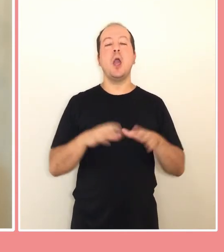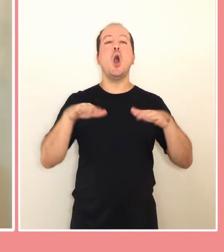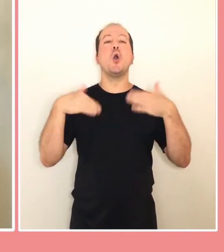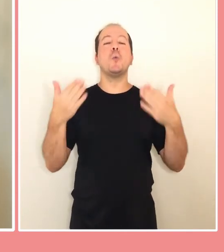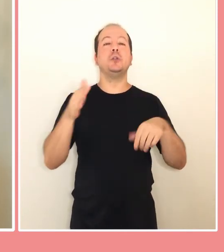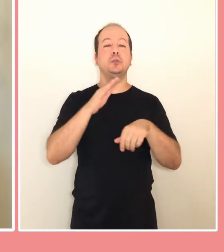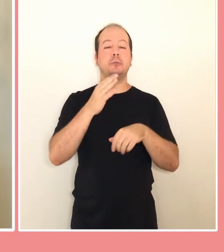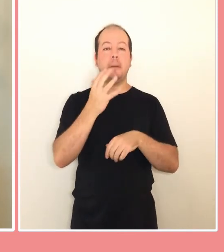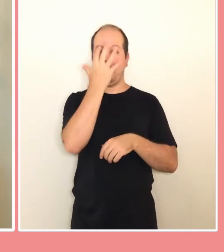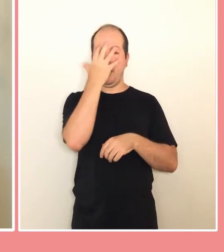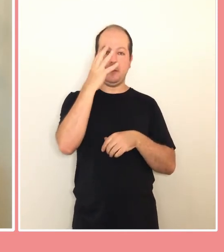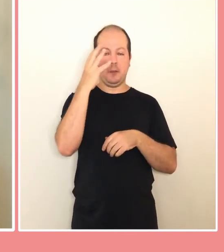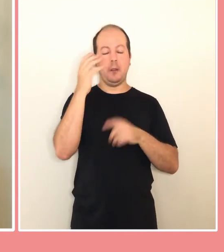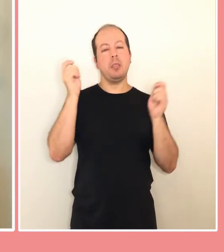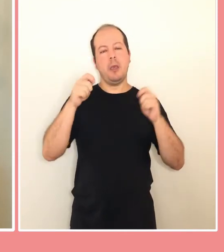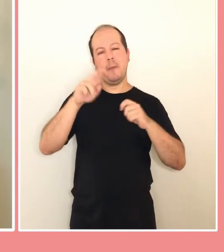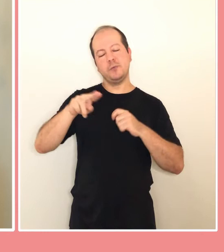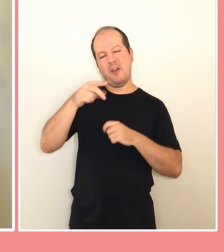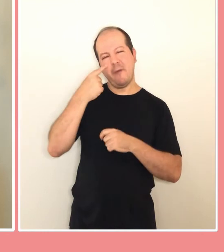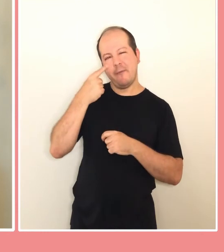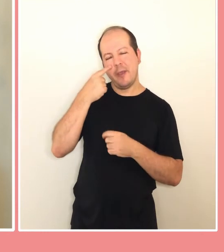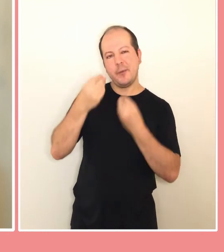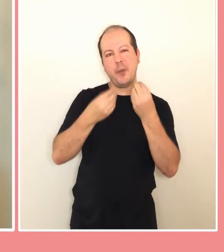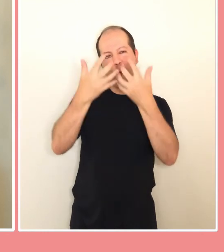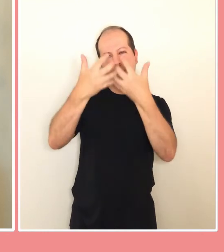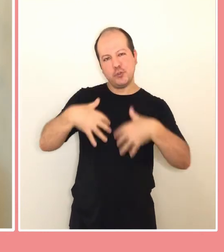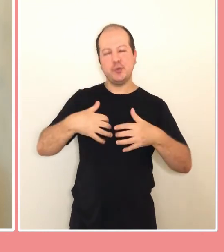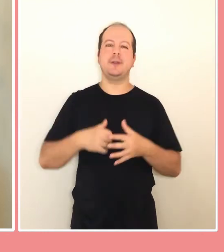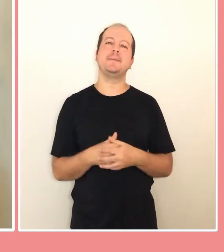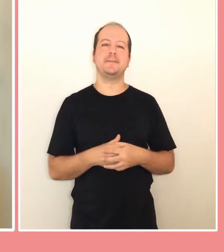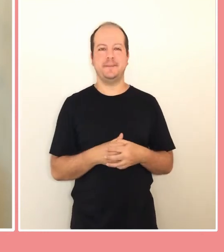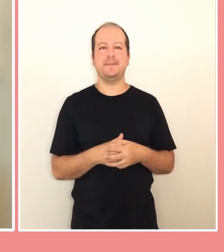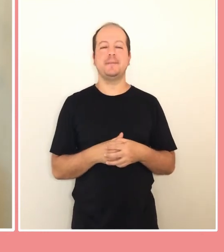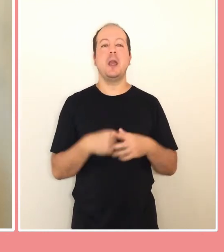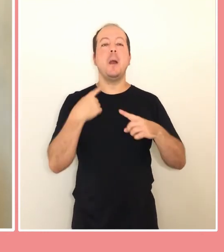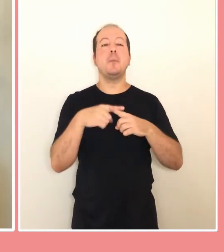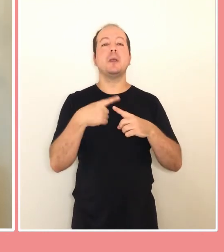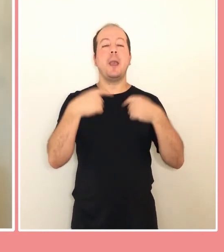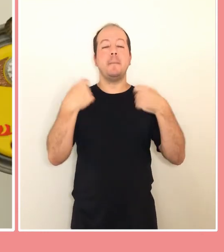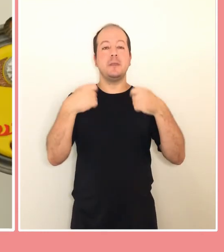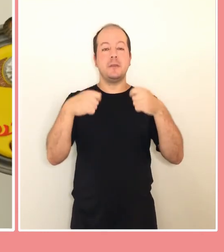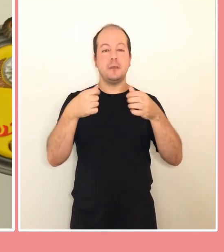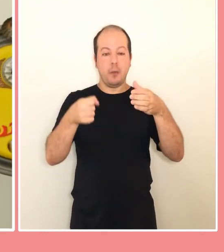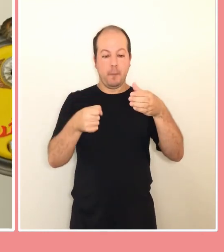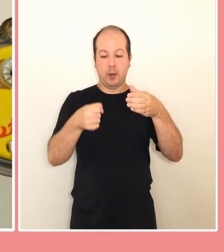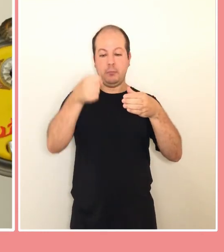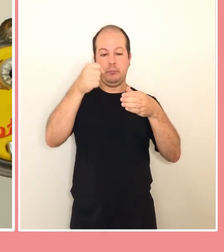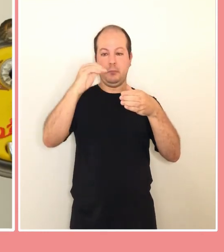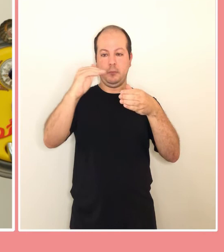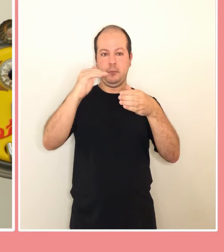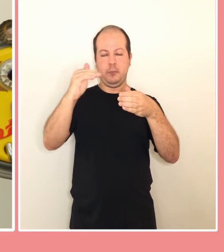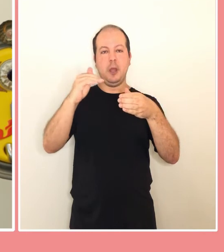a nossa máscara nesse instrumento, né? Para o instrumento funcionar, ele tem que encostar no plástico, ele tem que passar da borda. Então, nesse caso, também precisamos